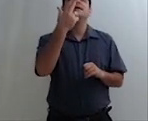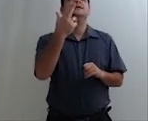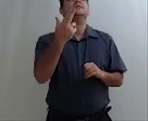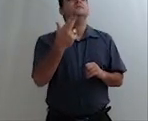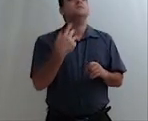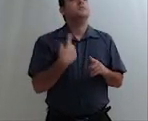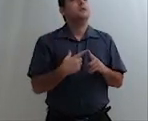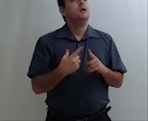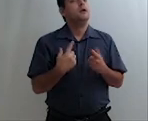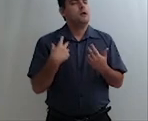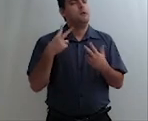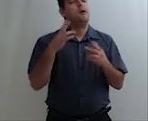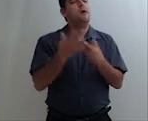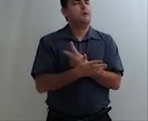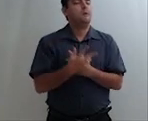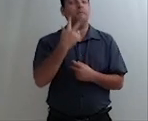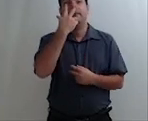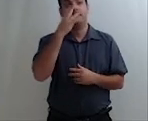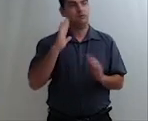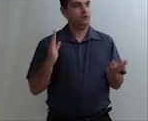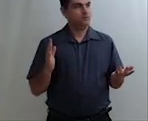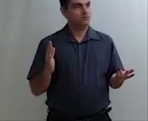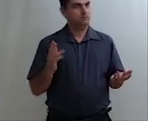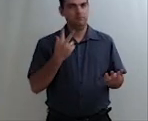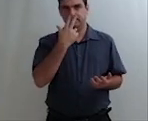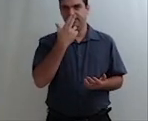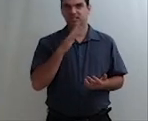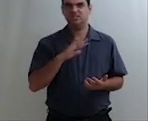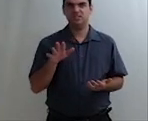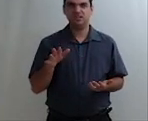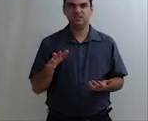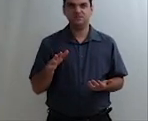policial informando né